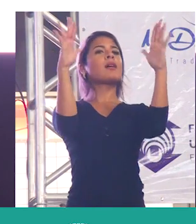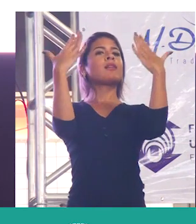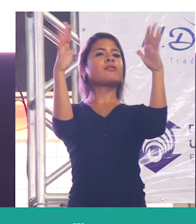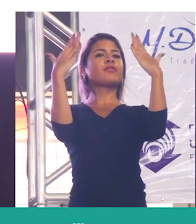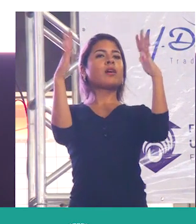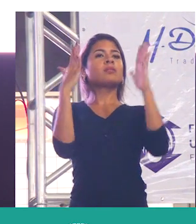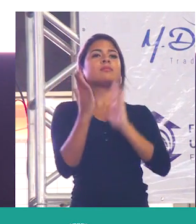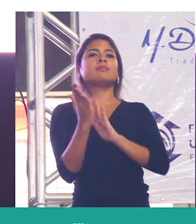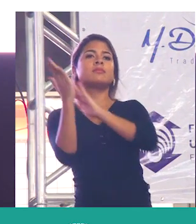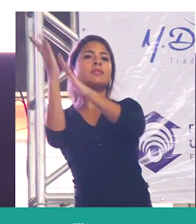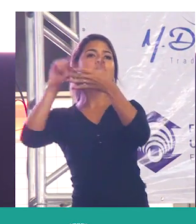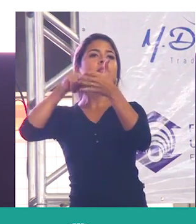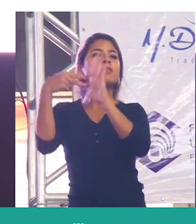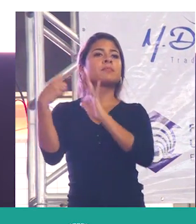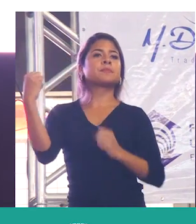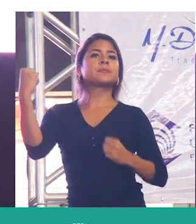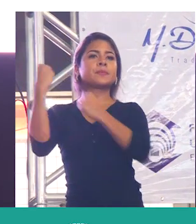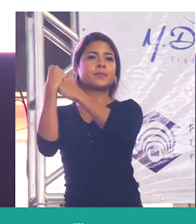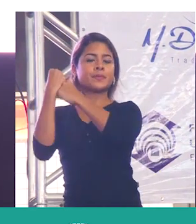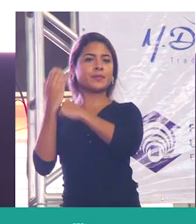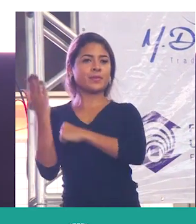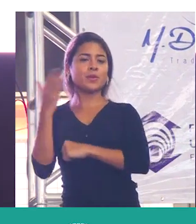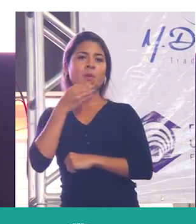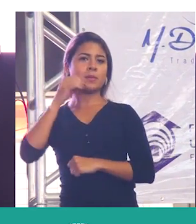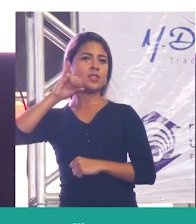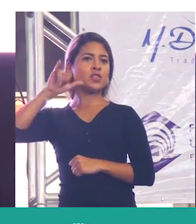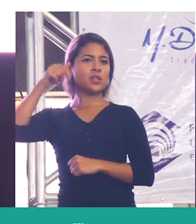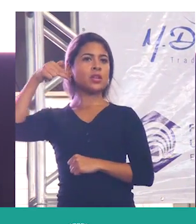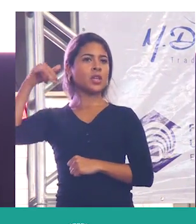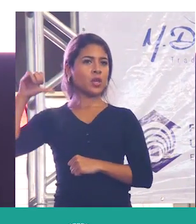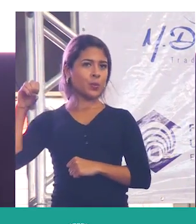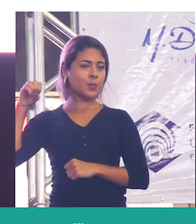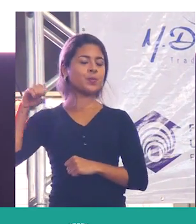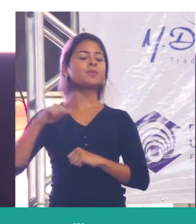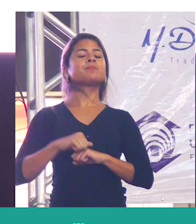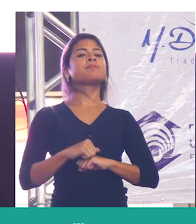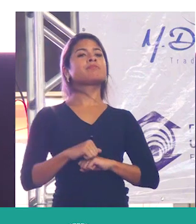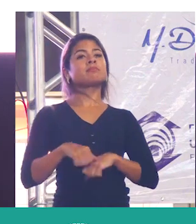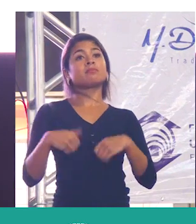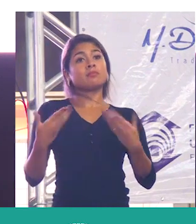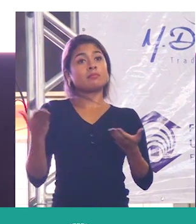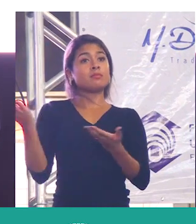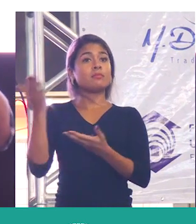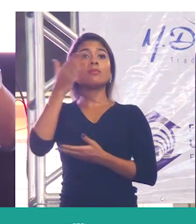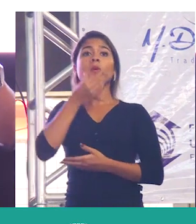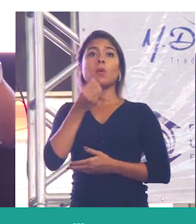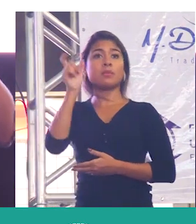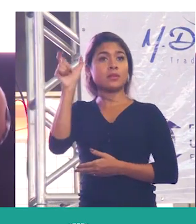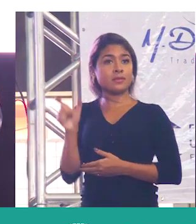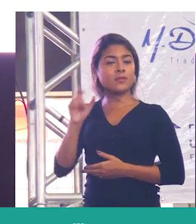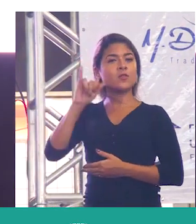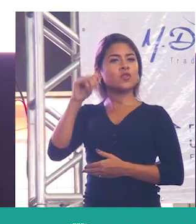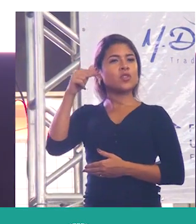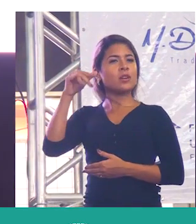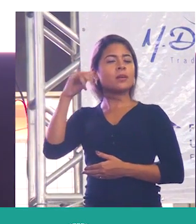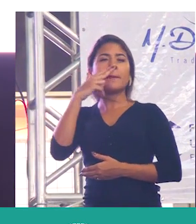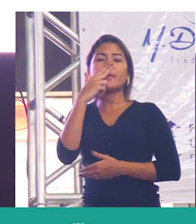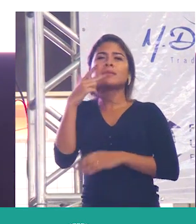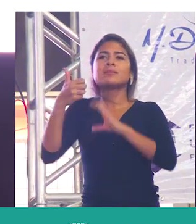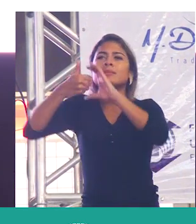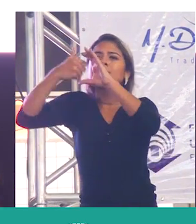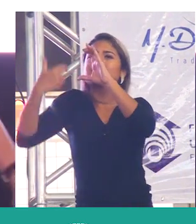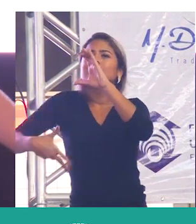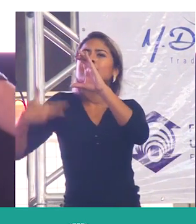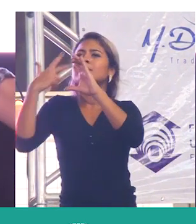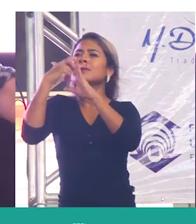simbólicos para o Jânio Quadros. Então, esse cara, pessoal, ele era muito caricato, tá? Ele era muito